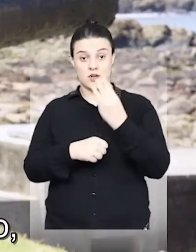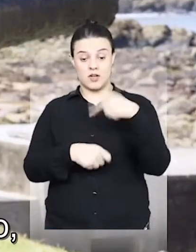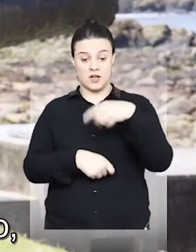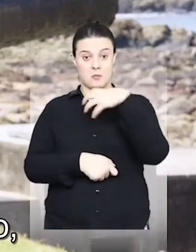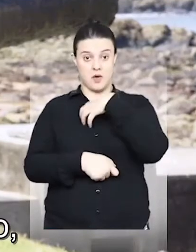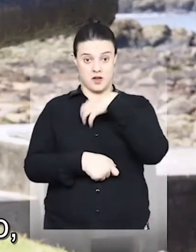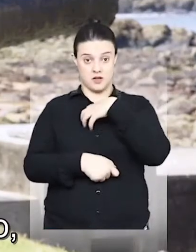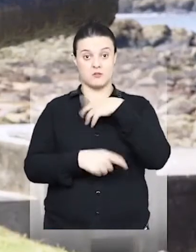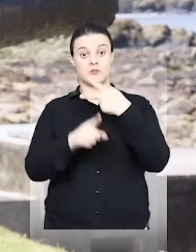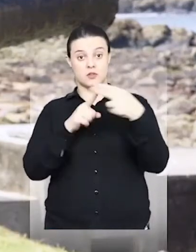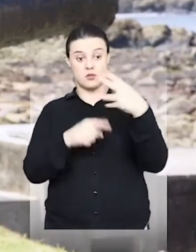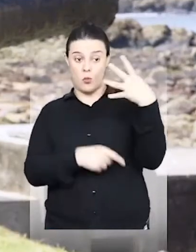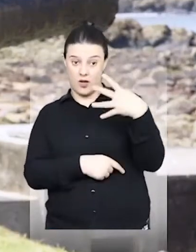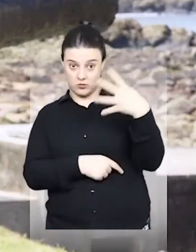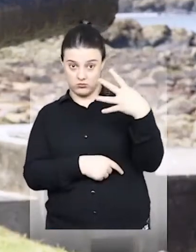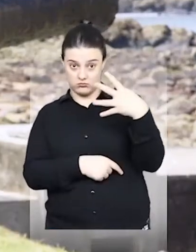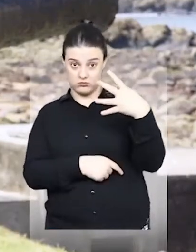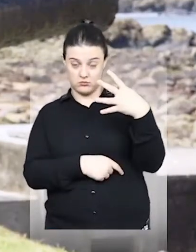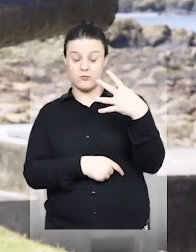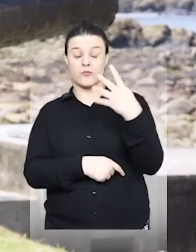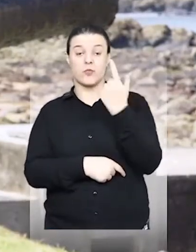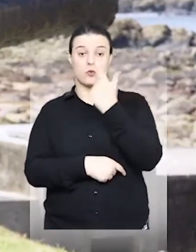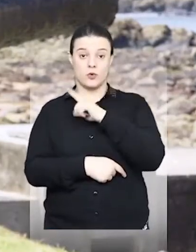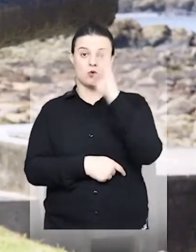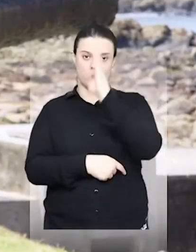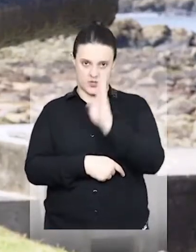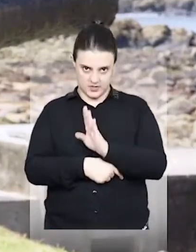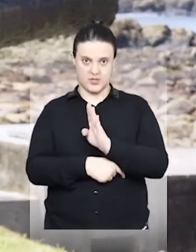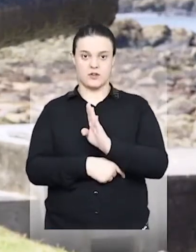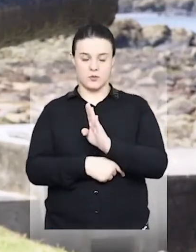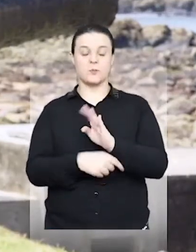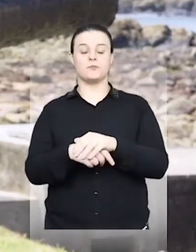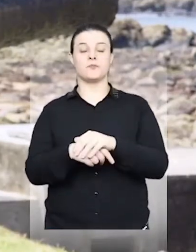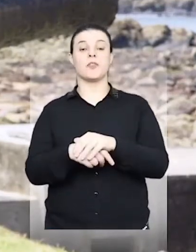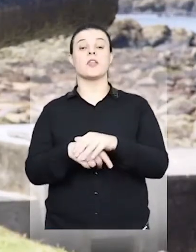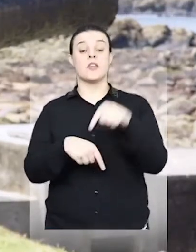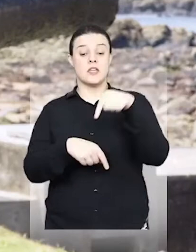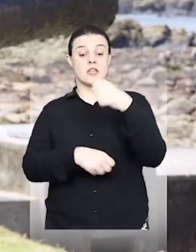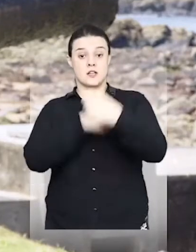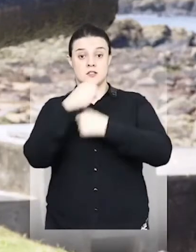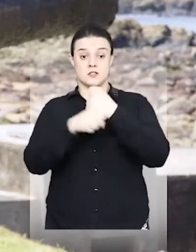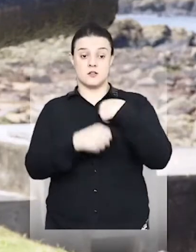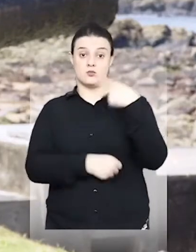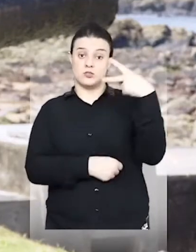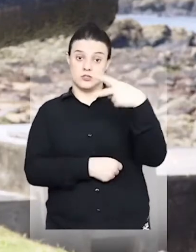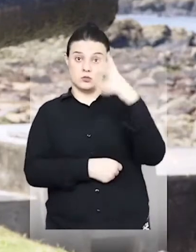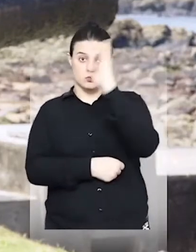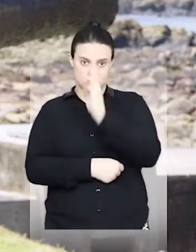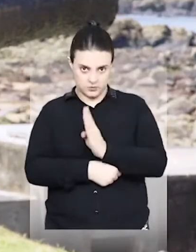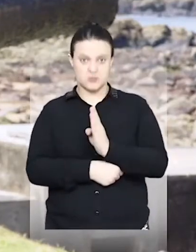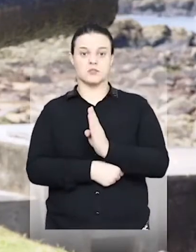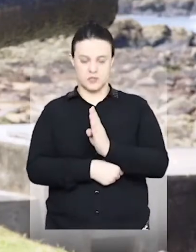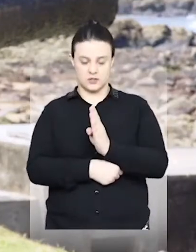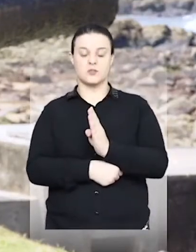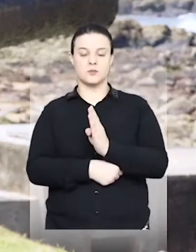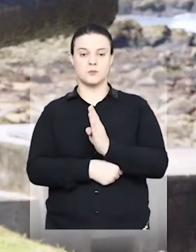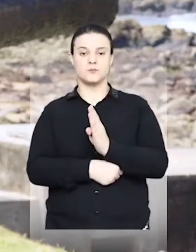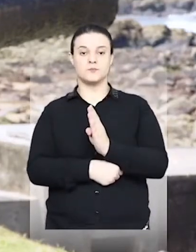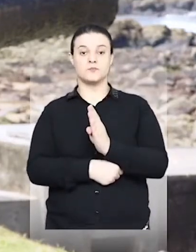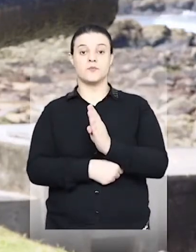ano passado. Eu fiquei em 4º lugar no brasileiro. E esse ano eu estou em 2º lugar no